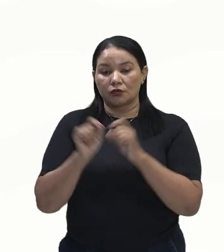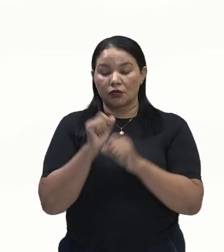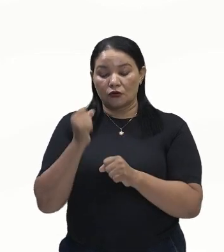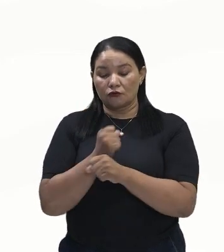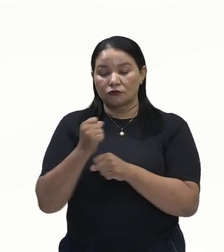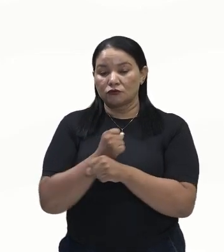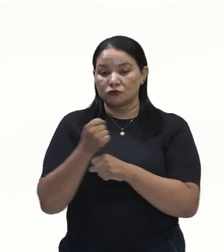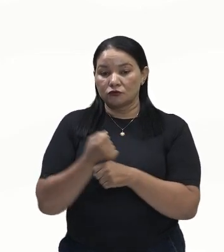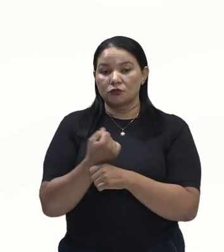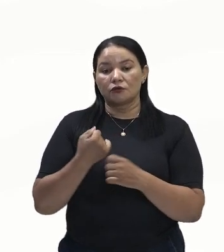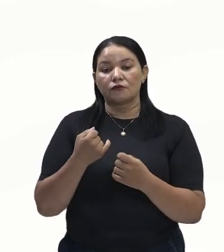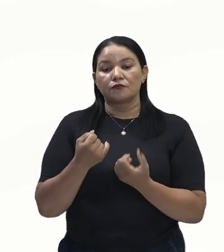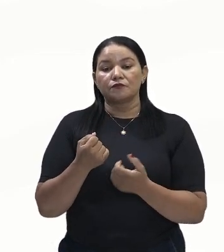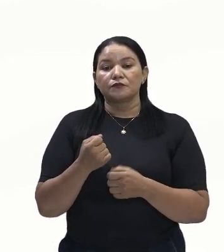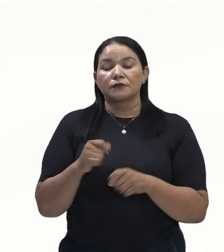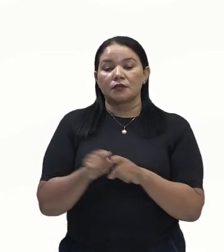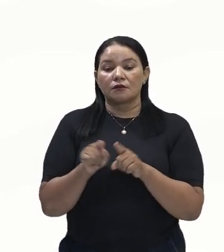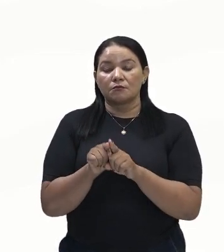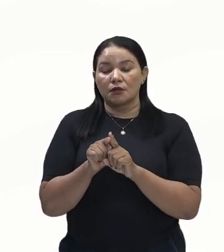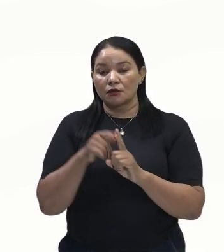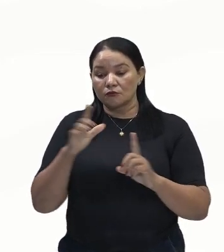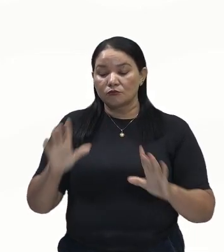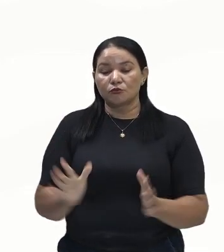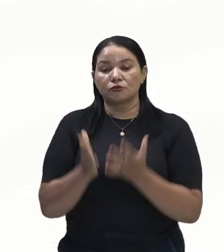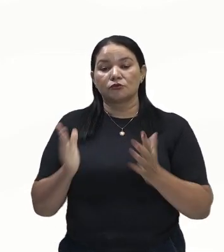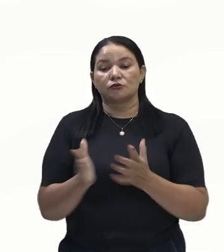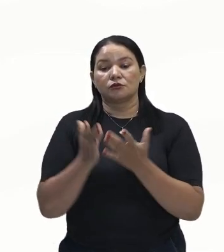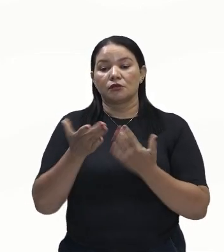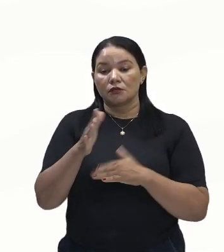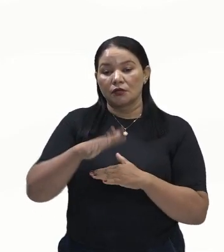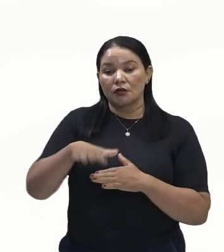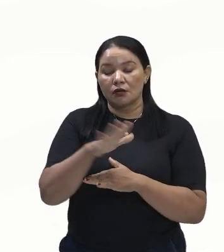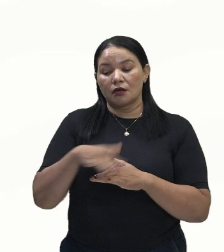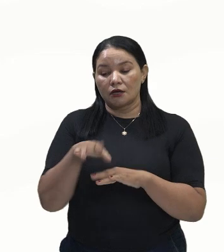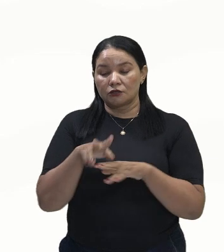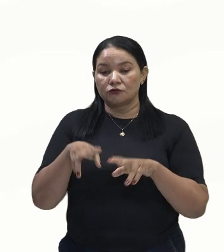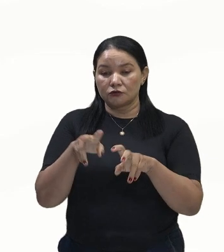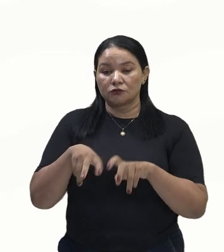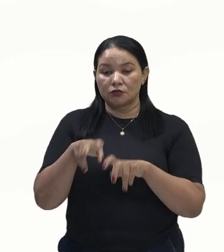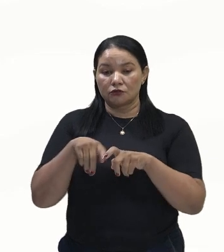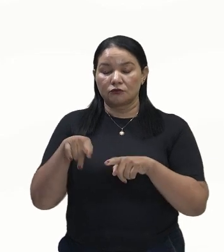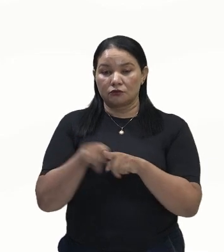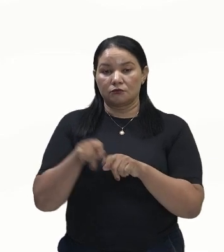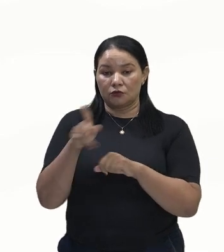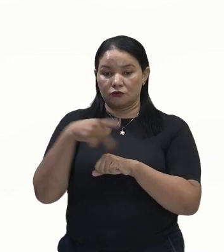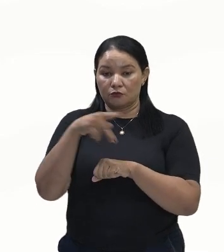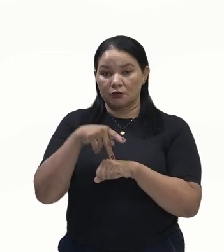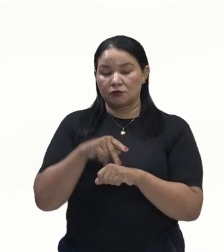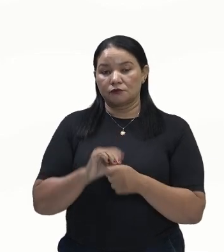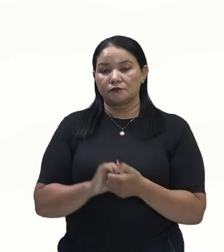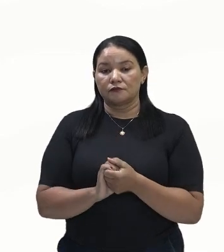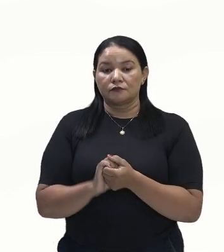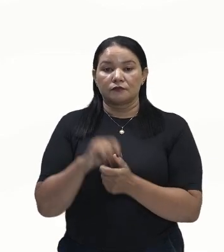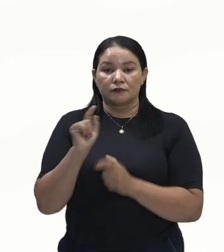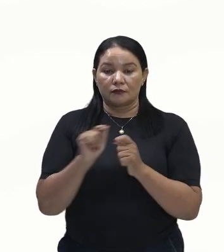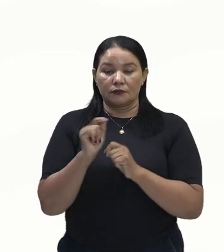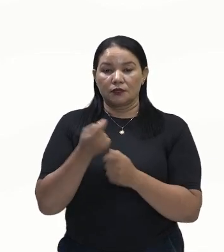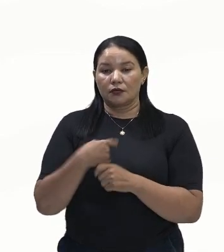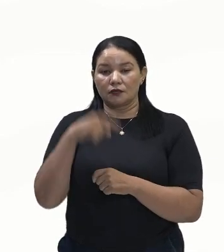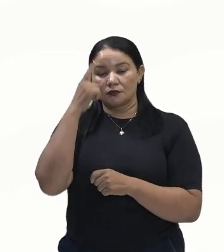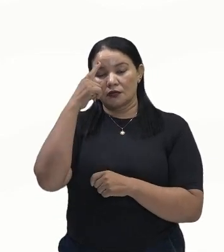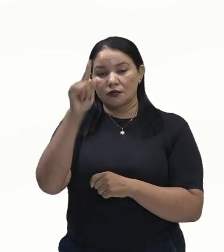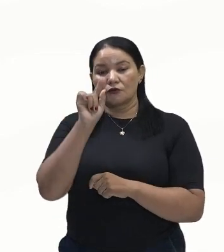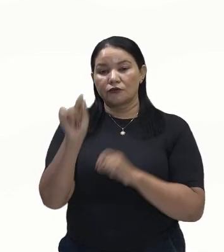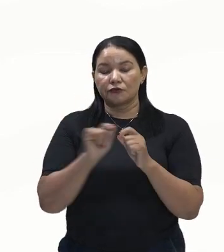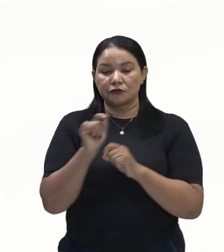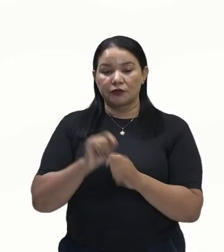também impulsionar o desenvolvimento de áreas no interior do país. Ou seja, a ideia aqui era